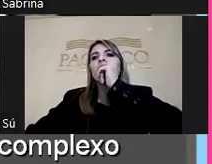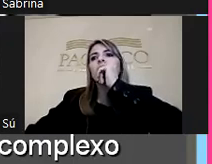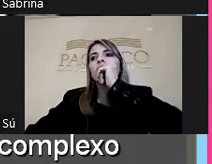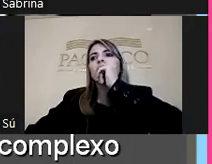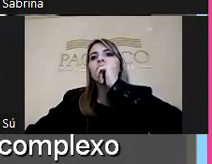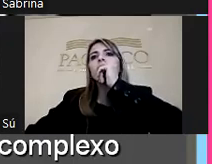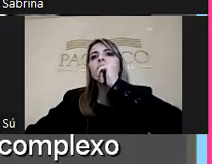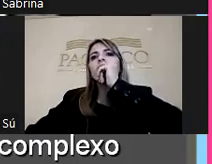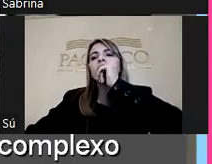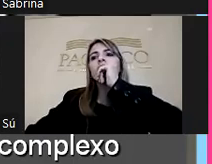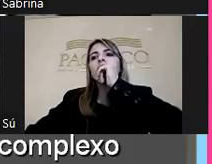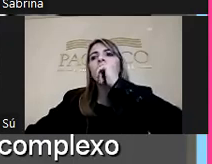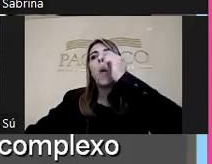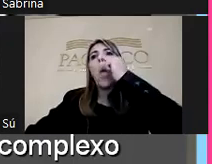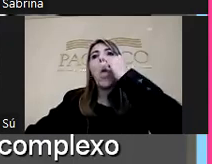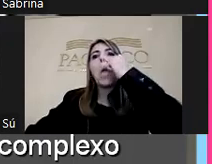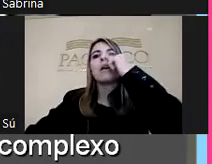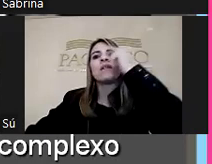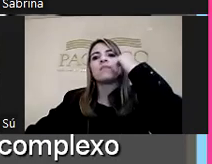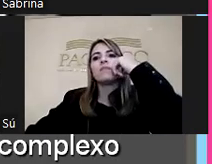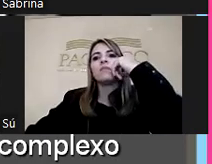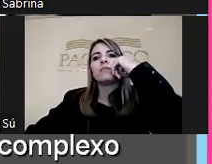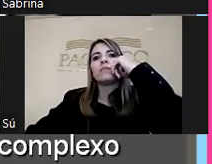mental normalmente hereditário.